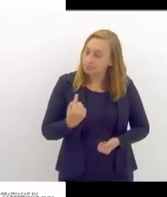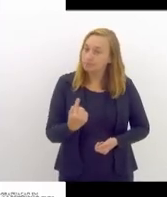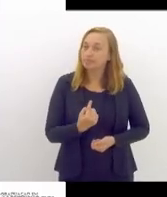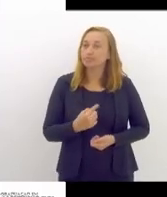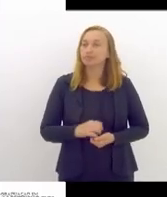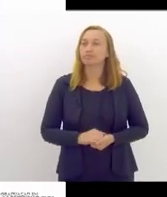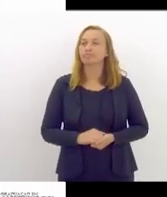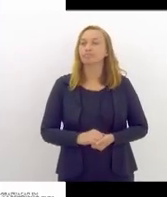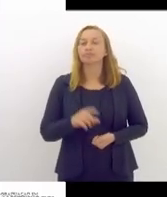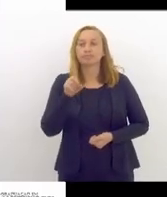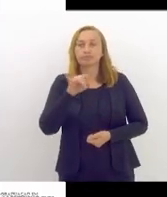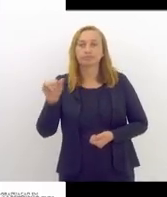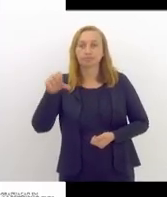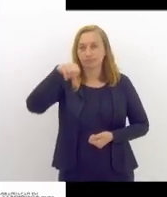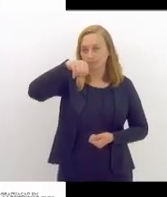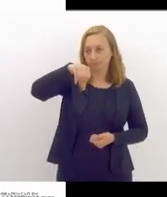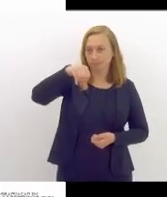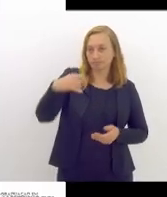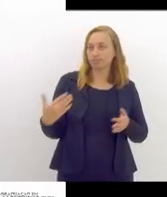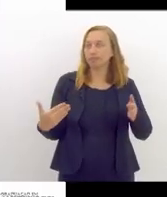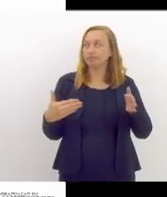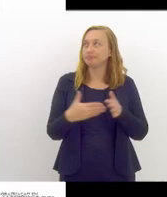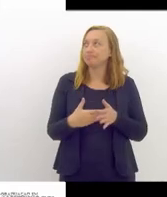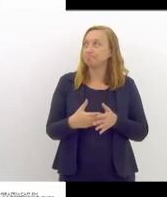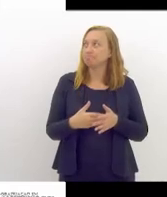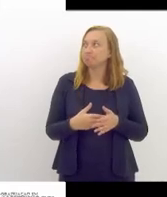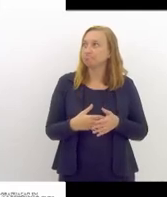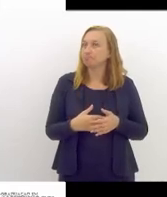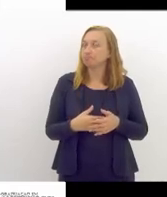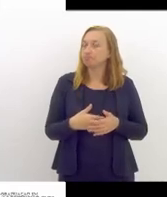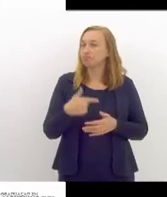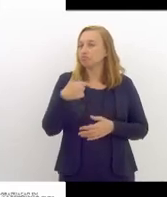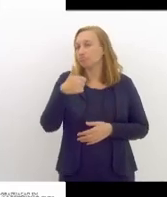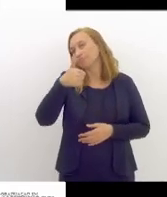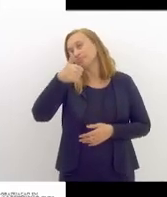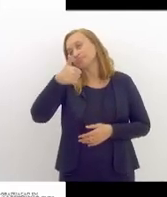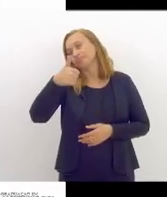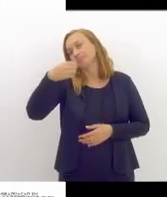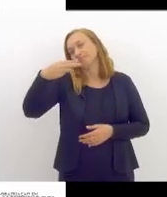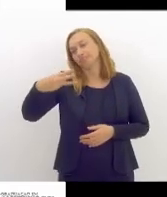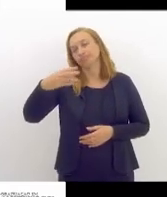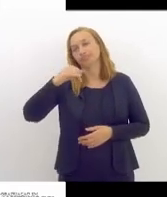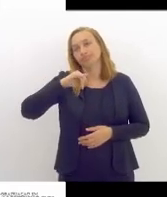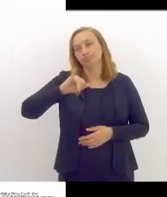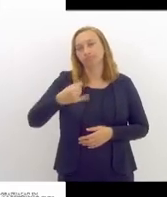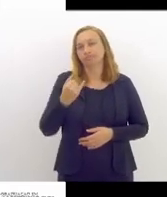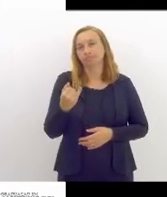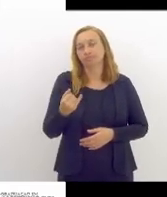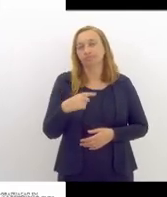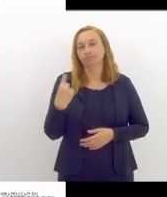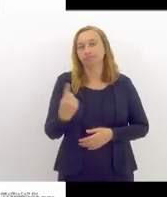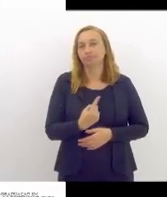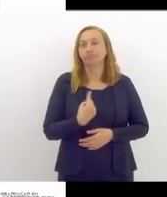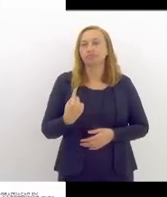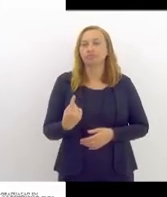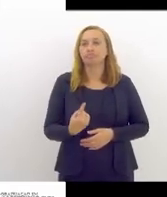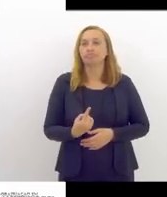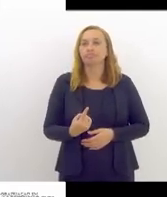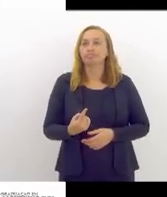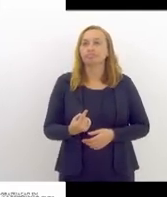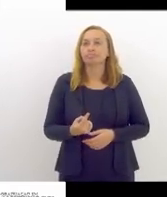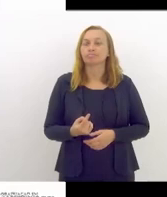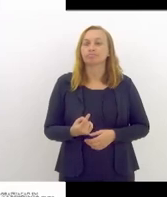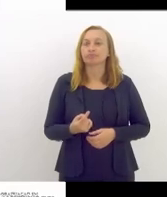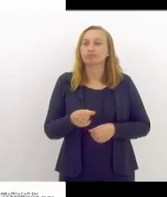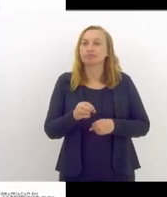do dia nove ao dia 13 de Janeiro nós vamos ministrar